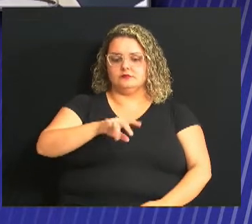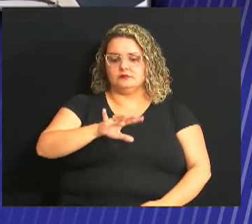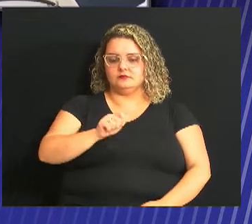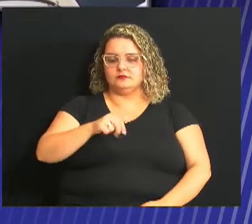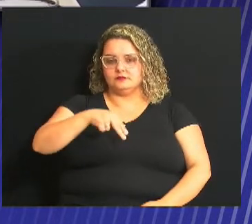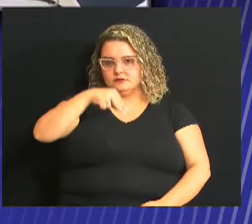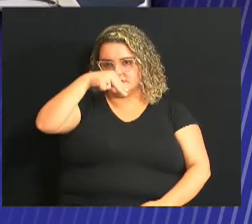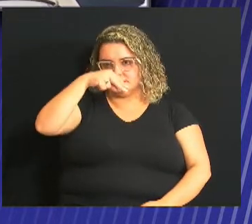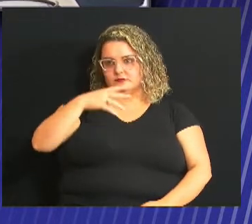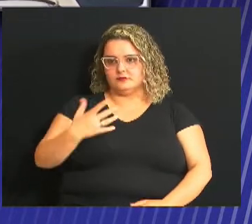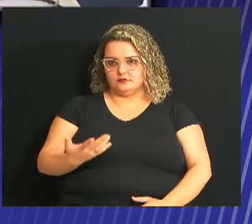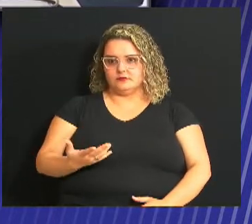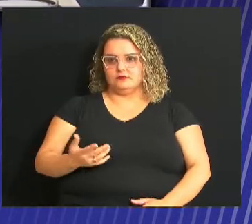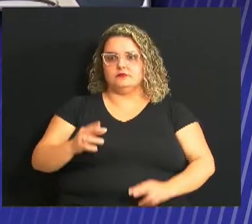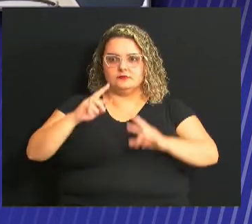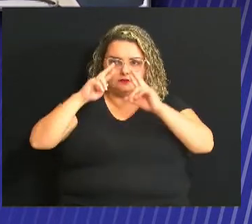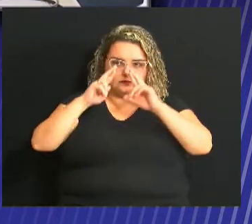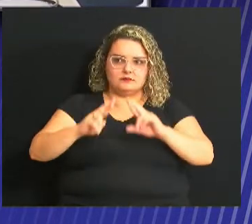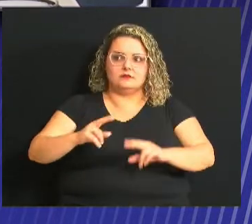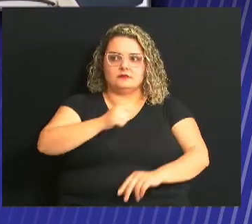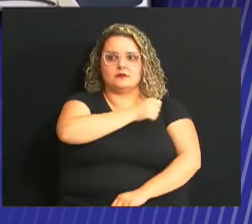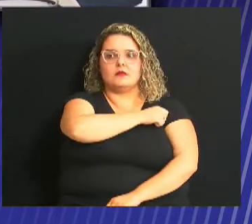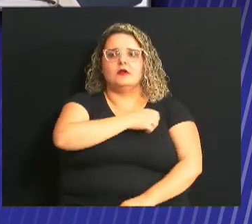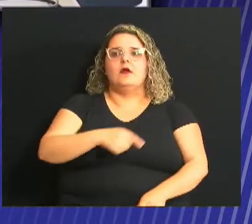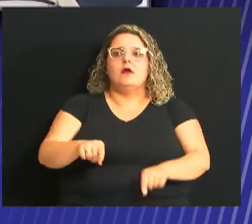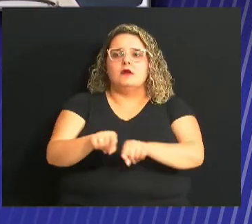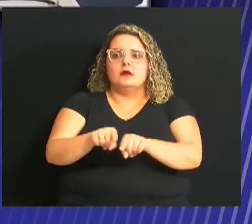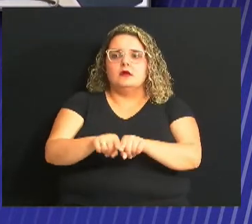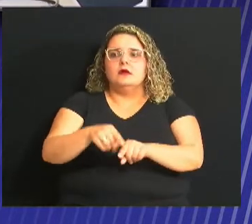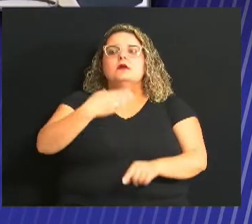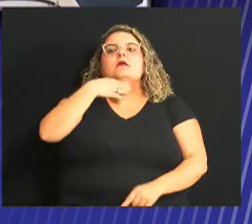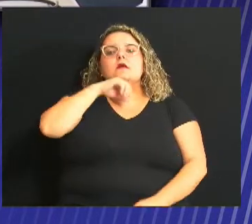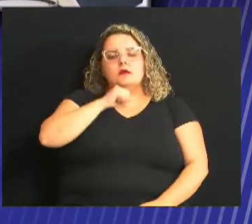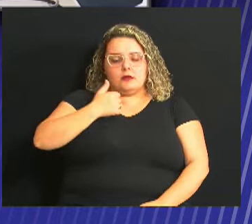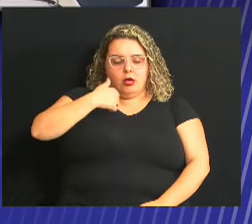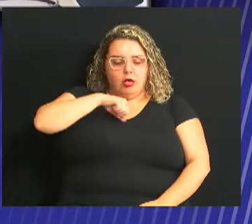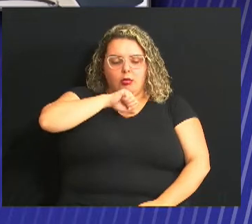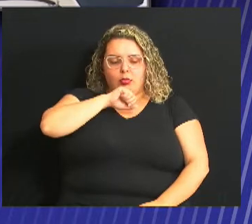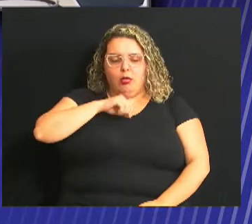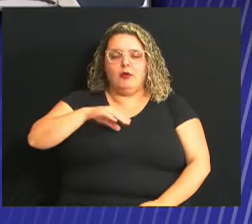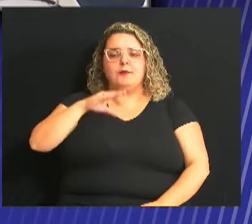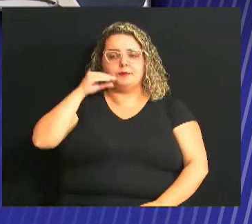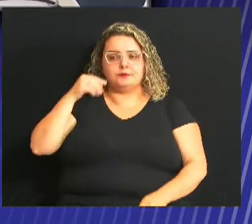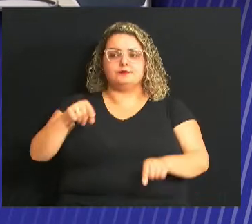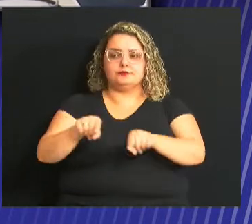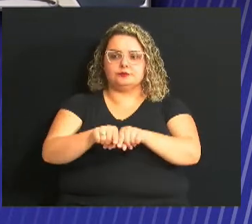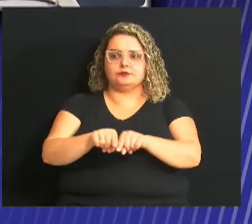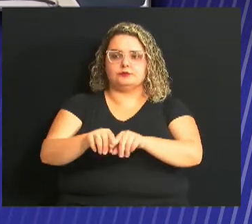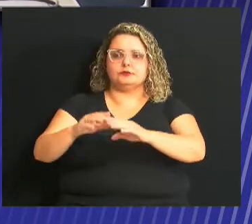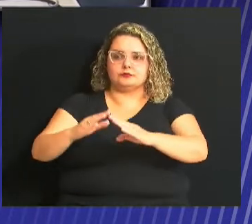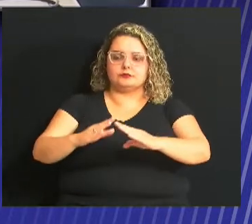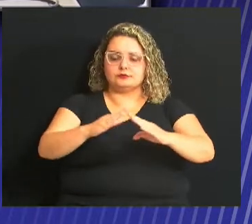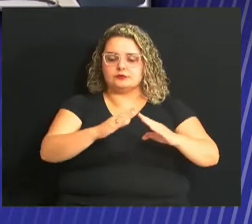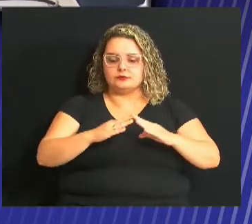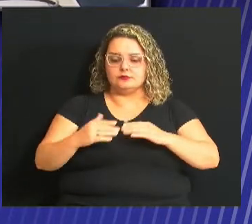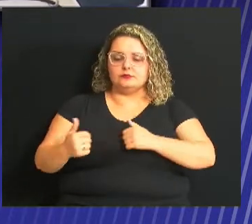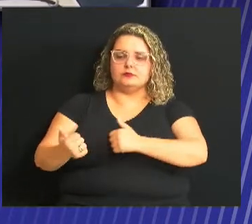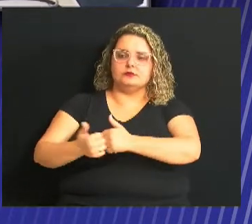respeitado lá por os alunos e pais, funcionário das escolas também, e os moradores da nossa região